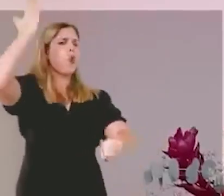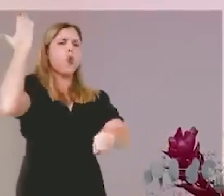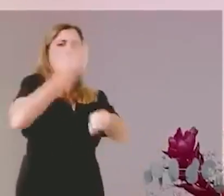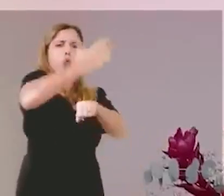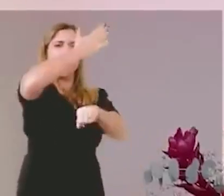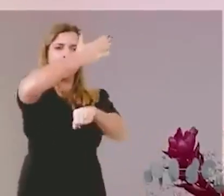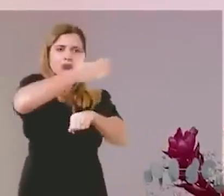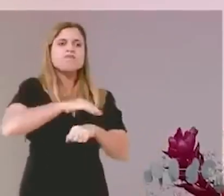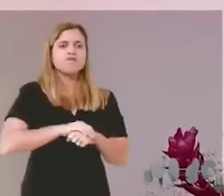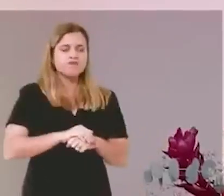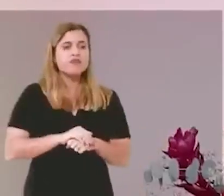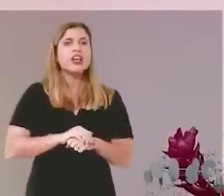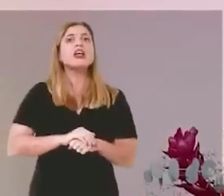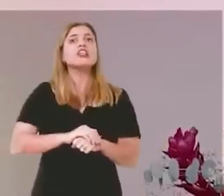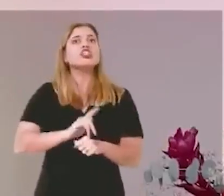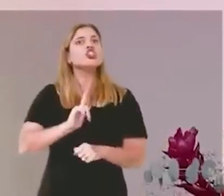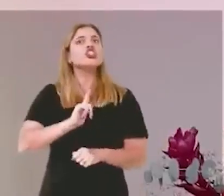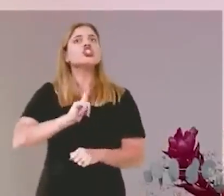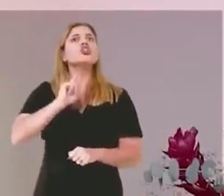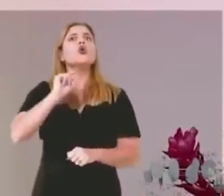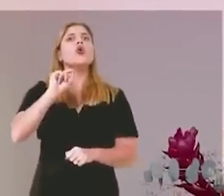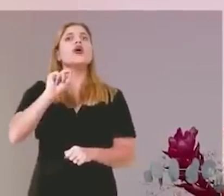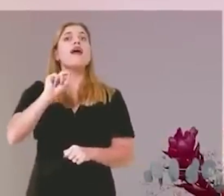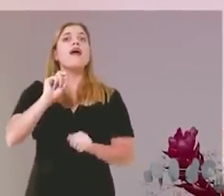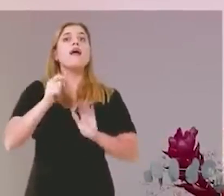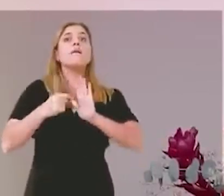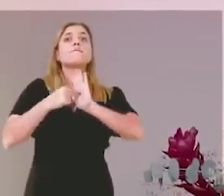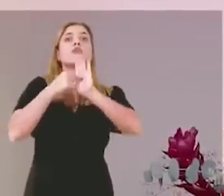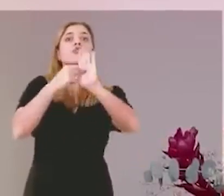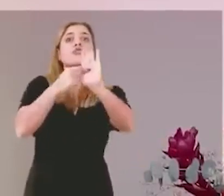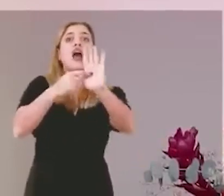para testificar a respeito da luz, a fim de